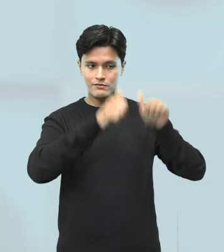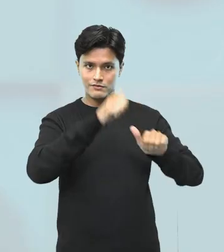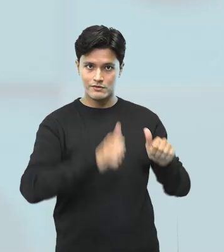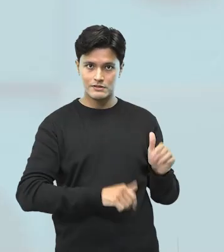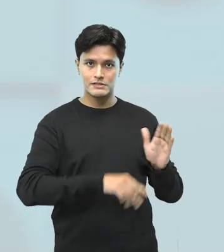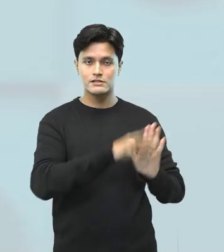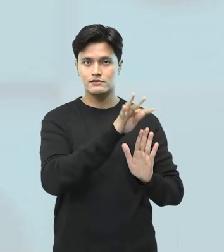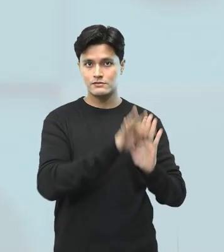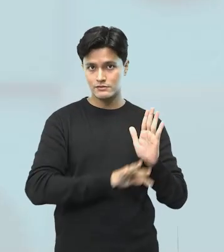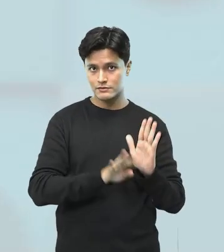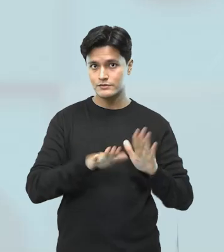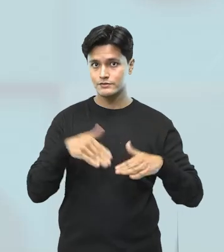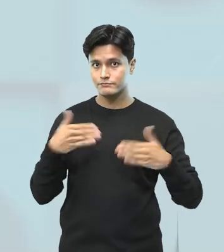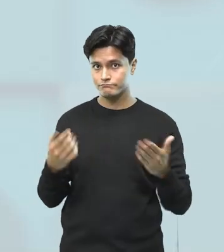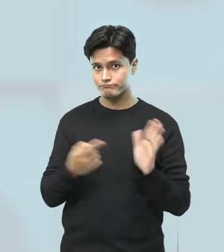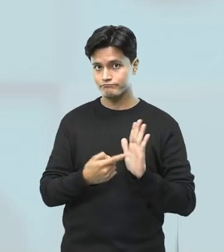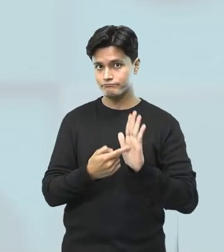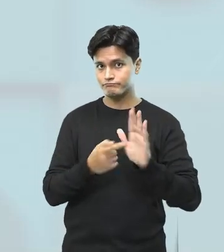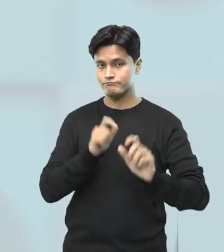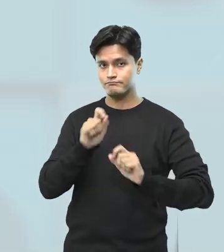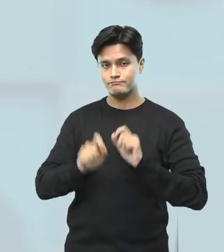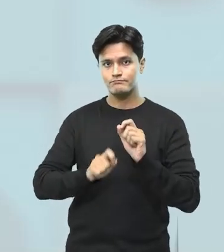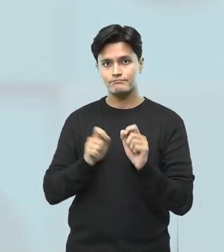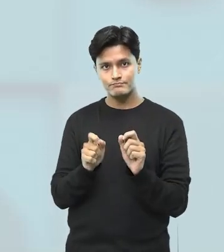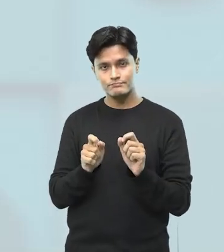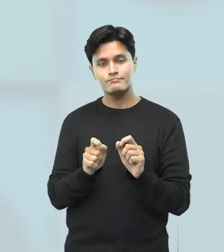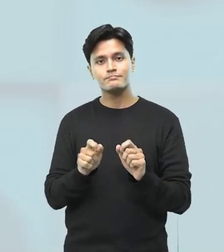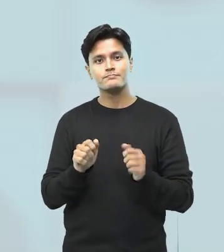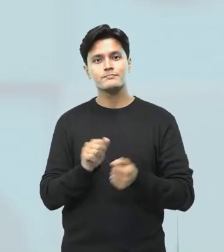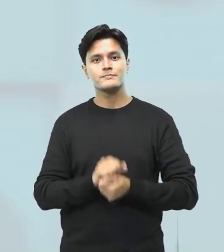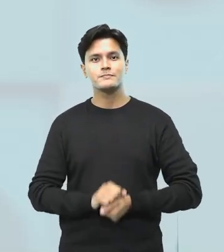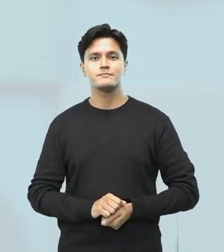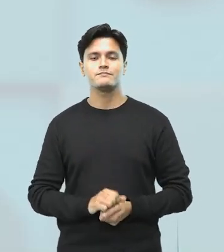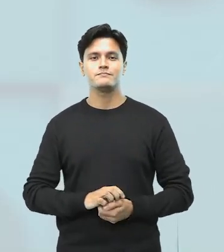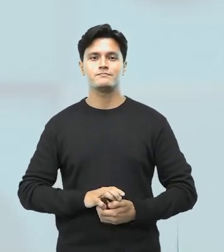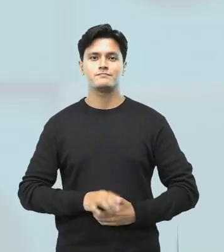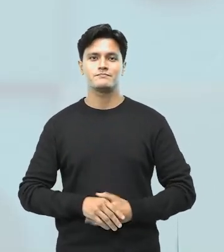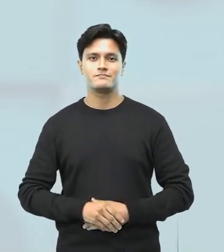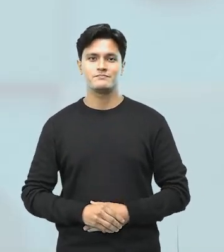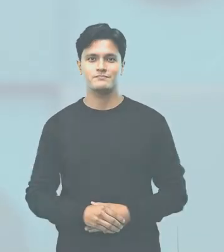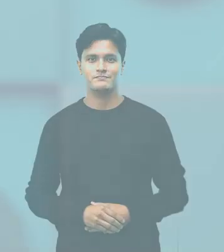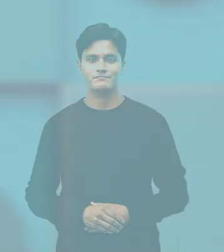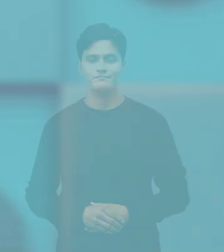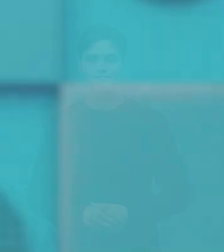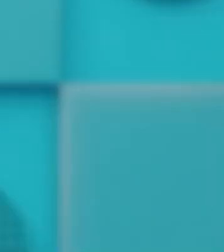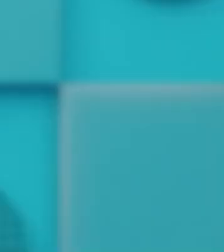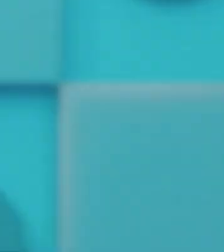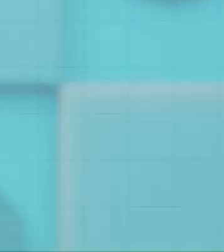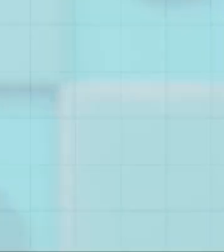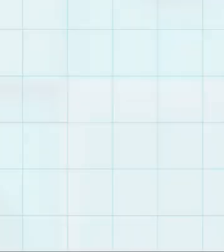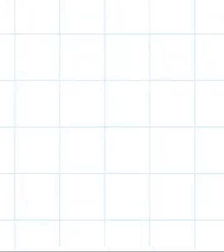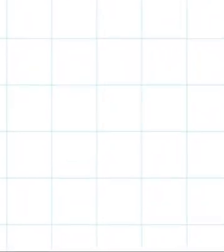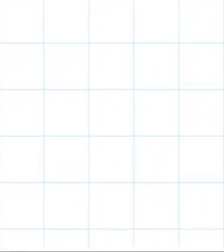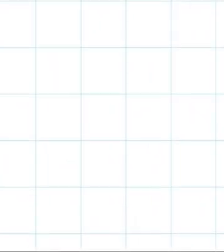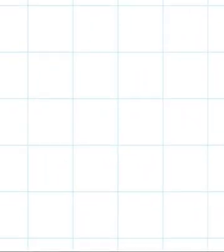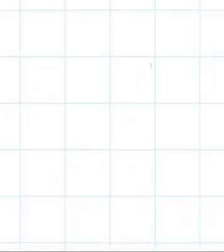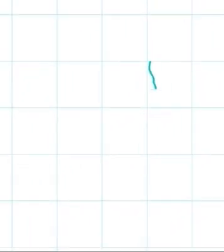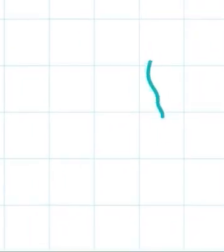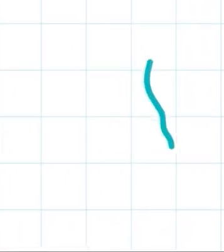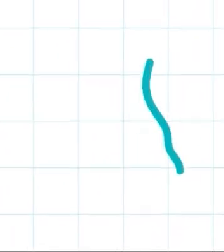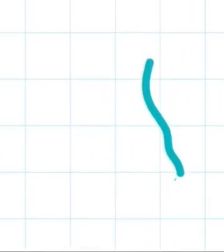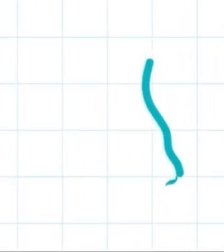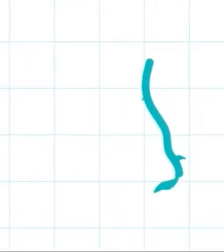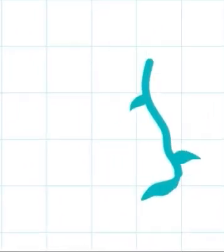gente? Advérbios e locuções adverbiais é o que nós estudaremos na nossa aula de hoje. Vamos lá?